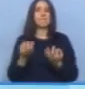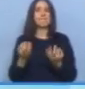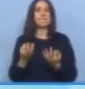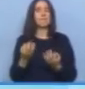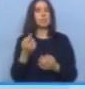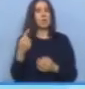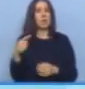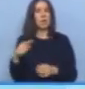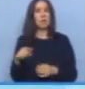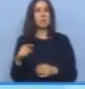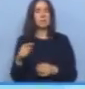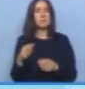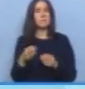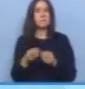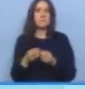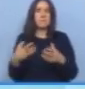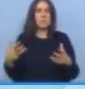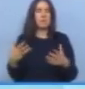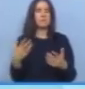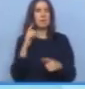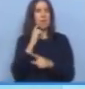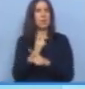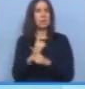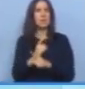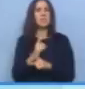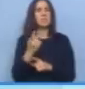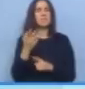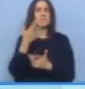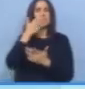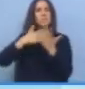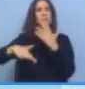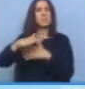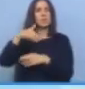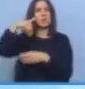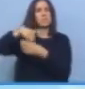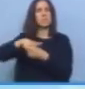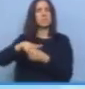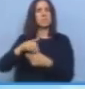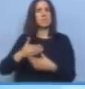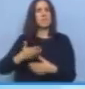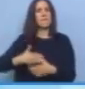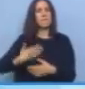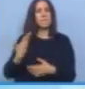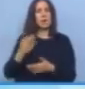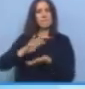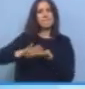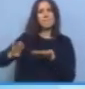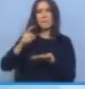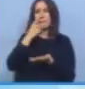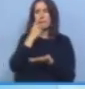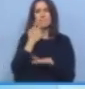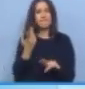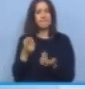como há também um aumento em termos de votações, de alguns populismos. Quais são... Há riscos